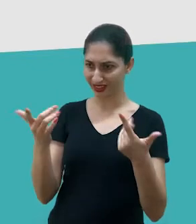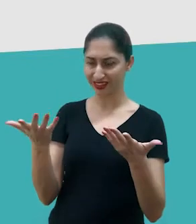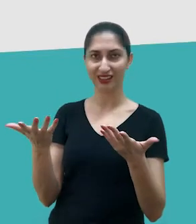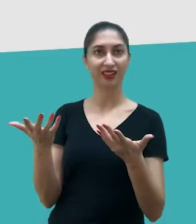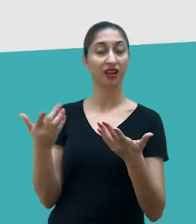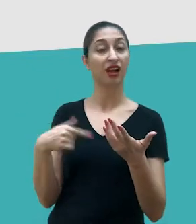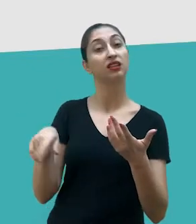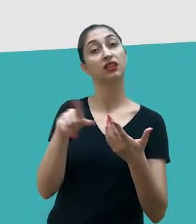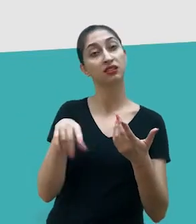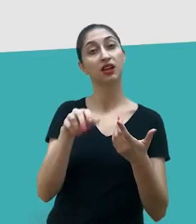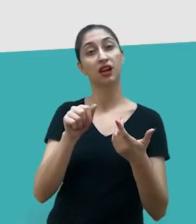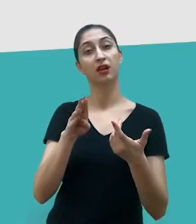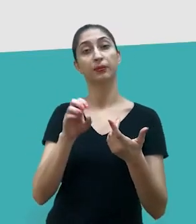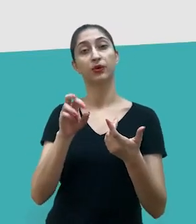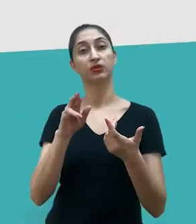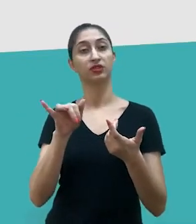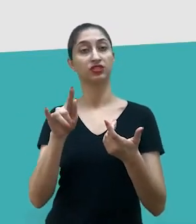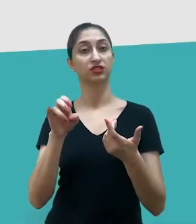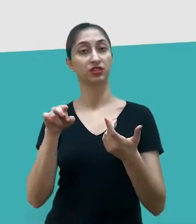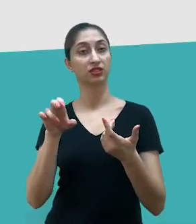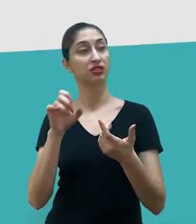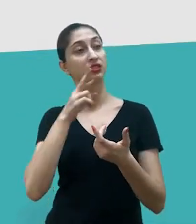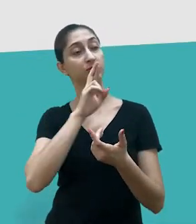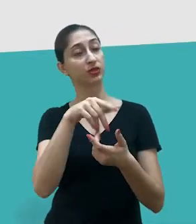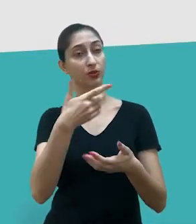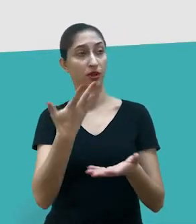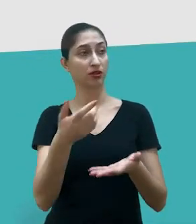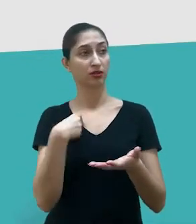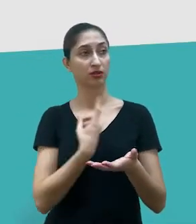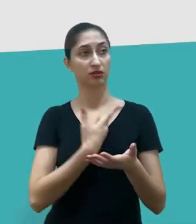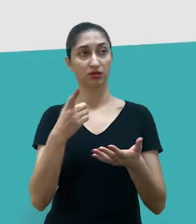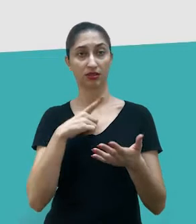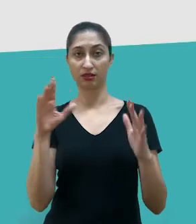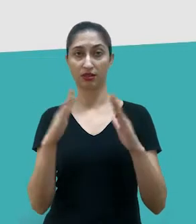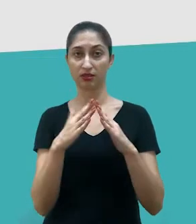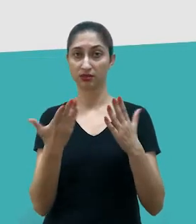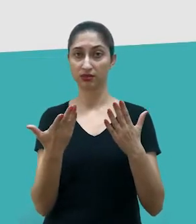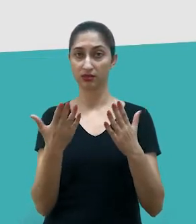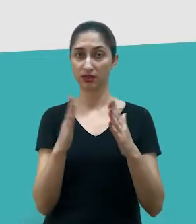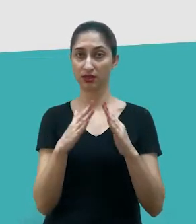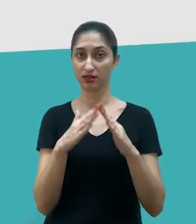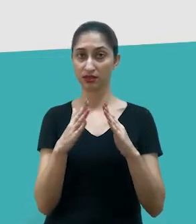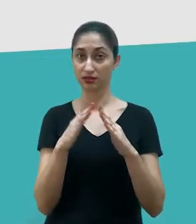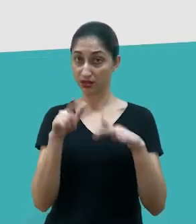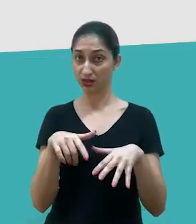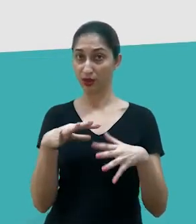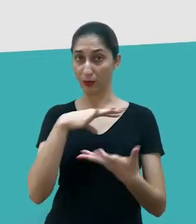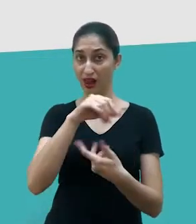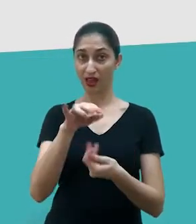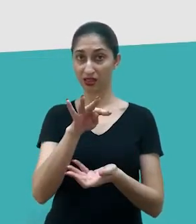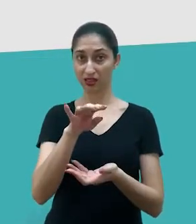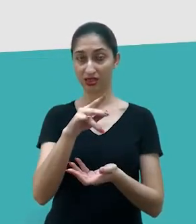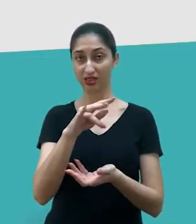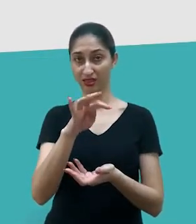E aí os aborígenes responderam para eles, nós temos casa. A nossa casa é o